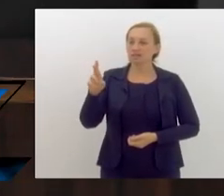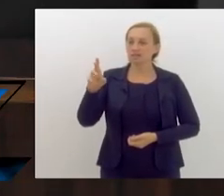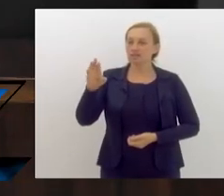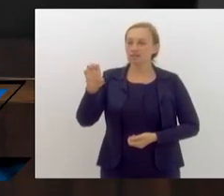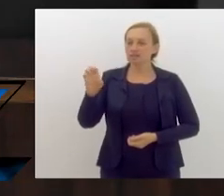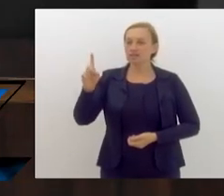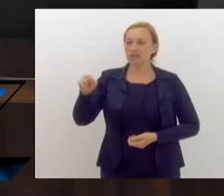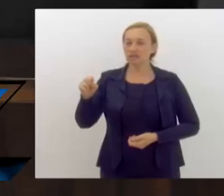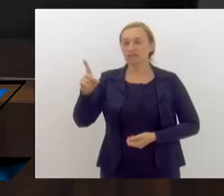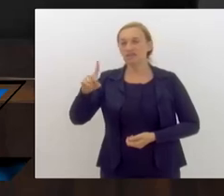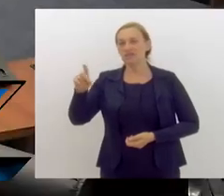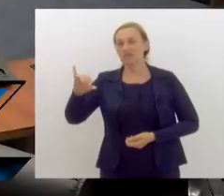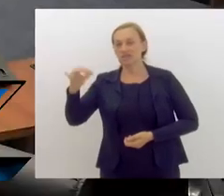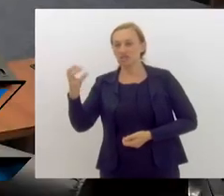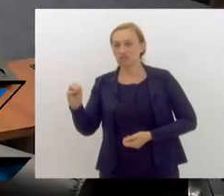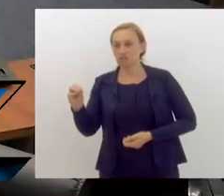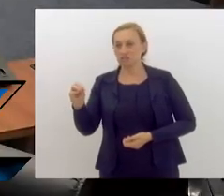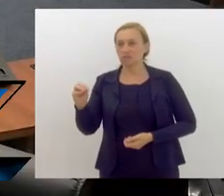regimental